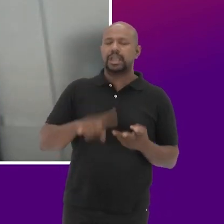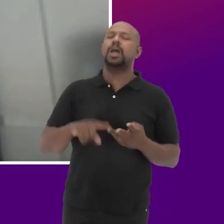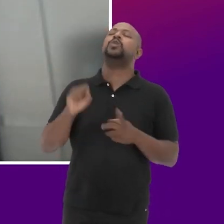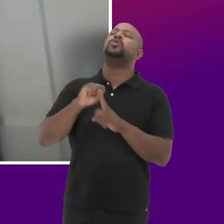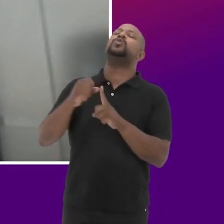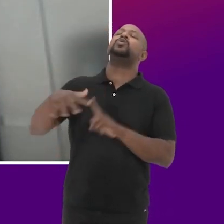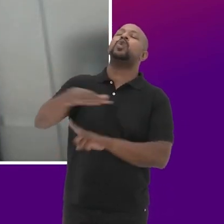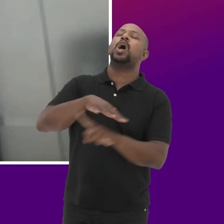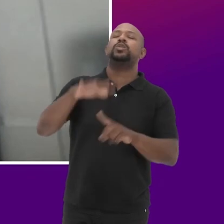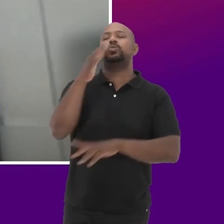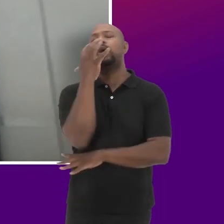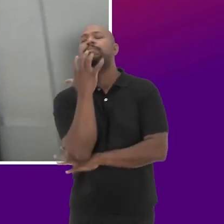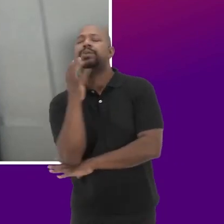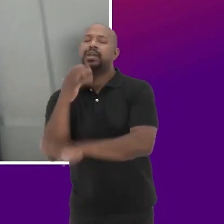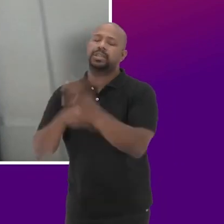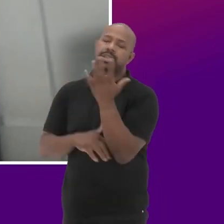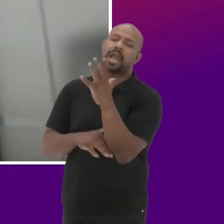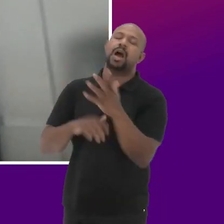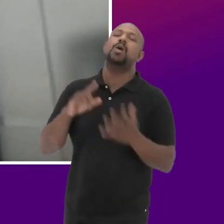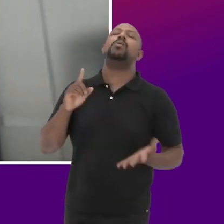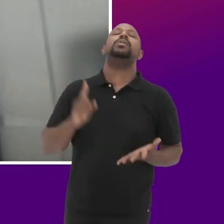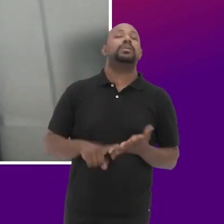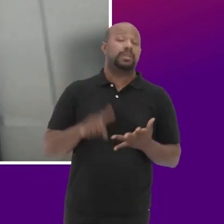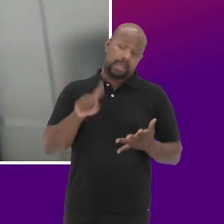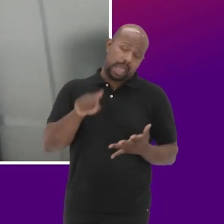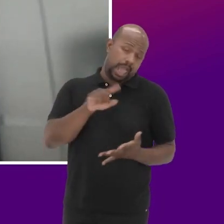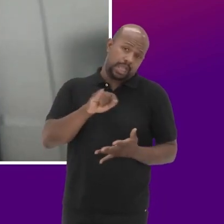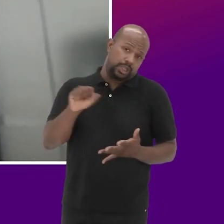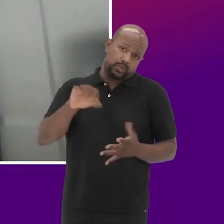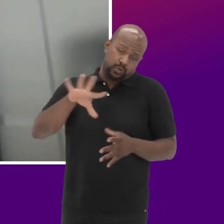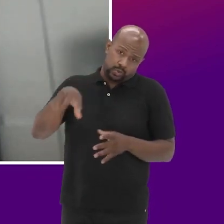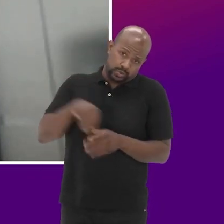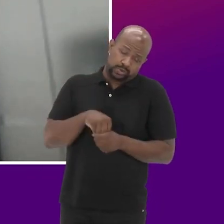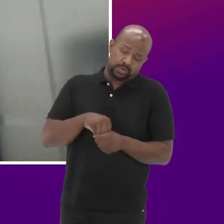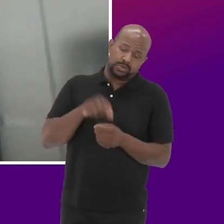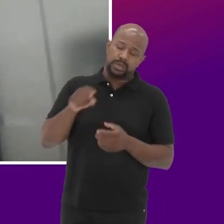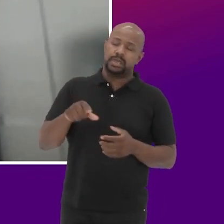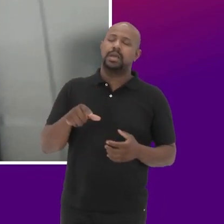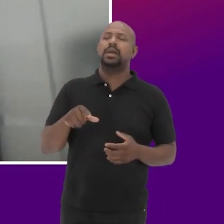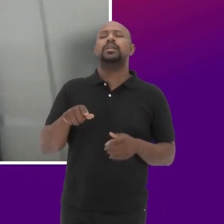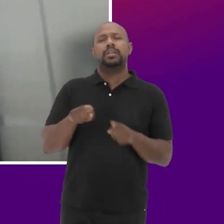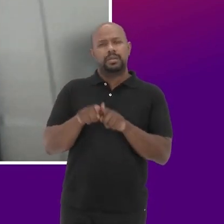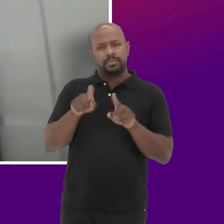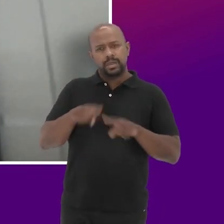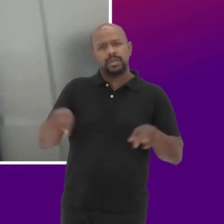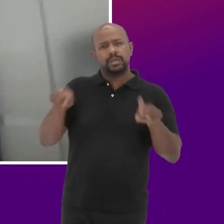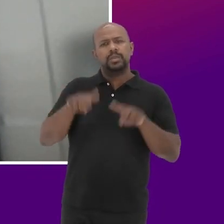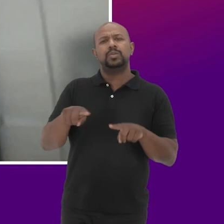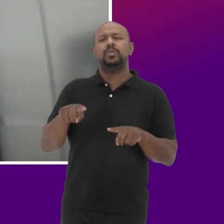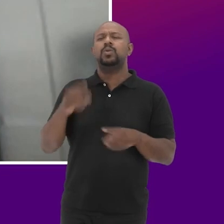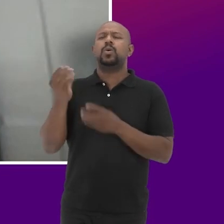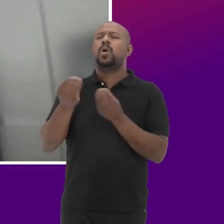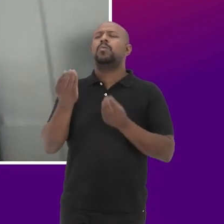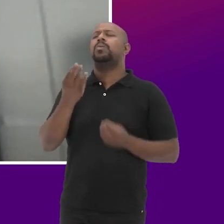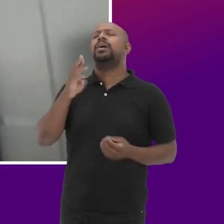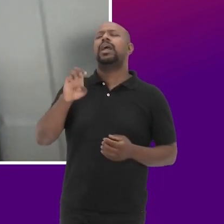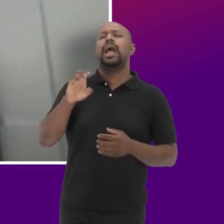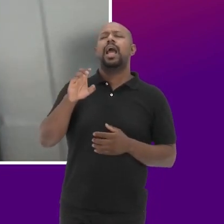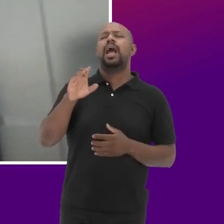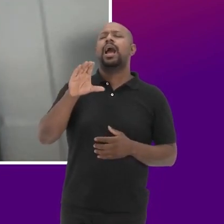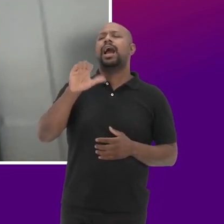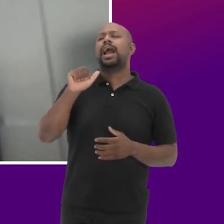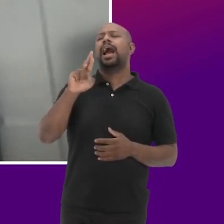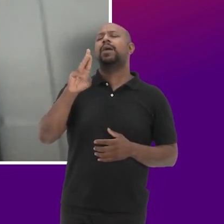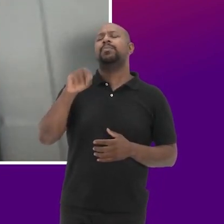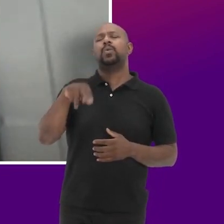questão socioambiental, né, que é isso que trata o ESG, trazendo a questão do crédito do carbono, isso